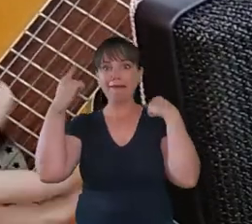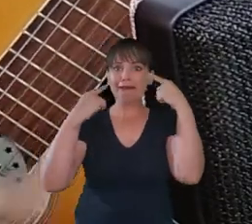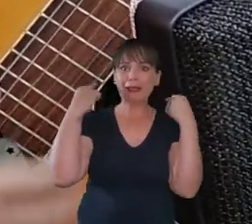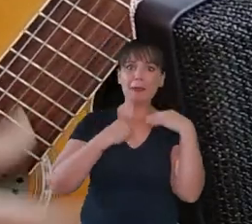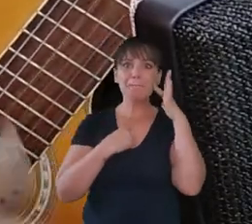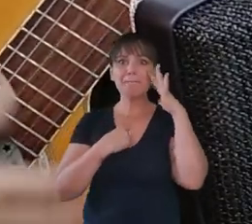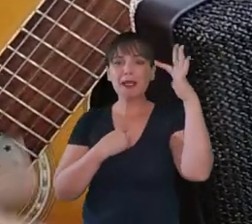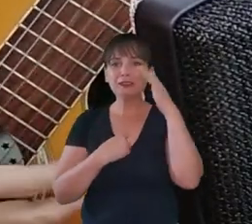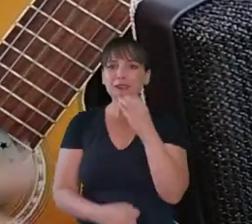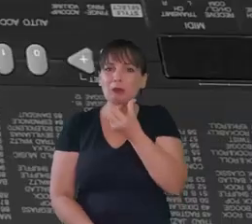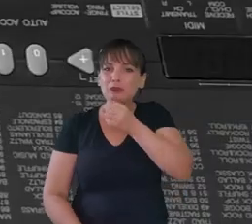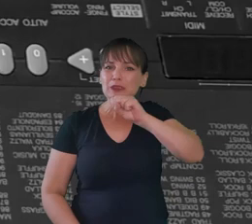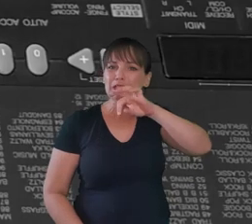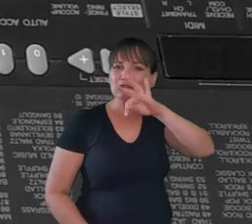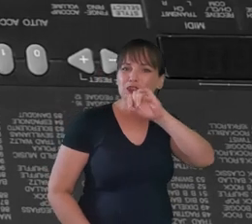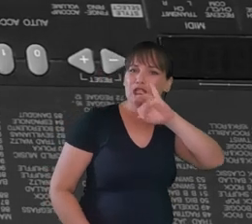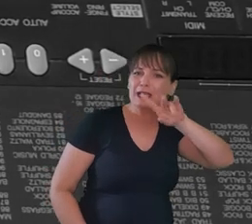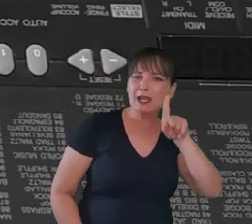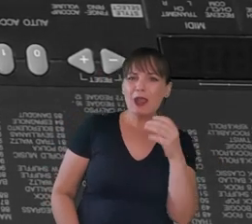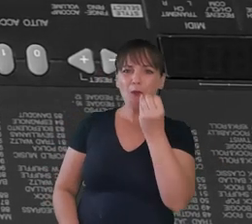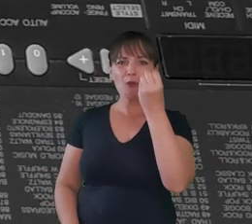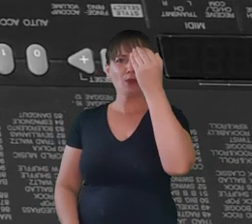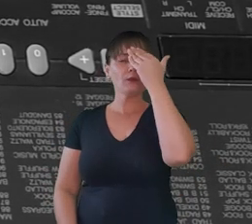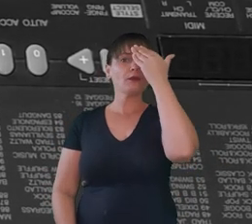já pensou no sextilhão.